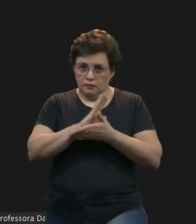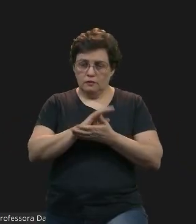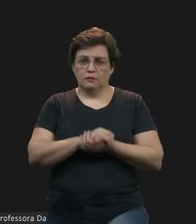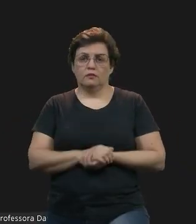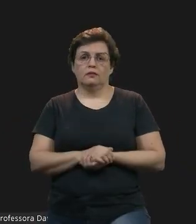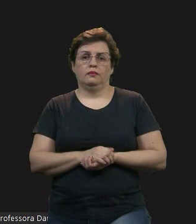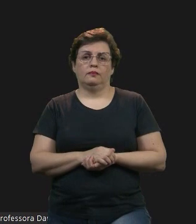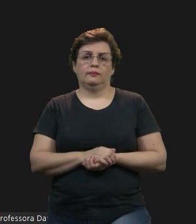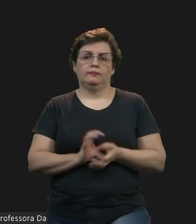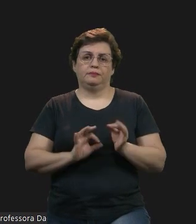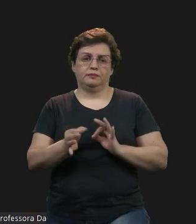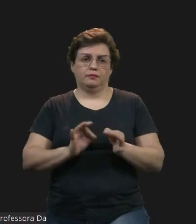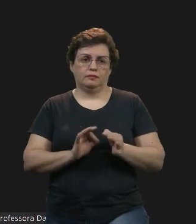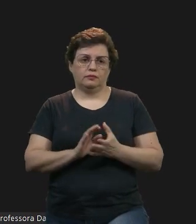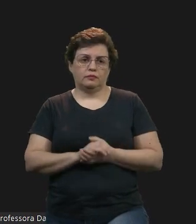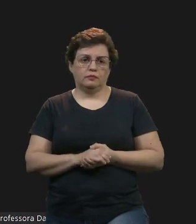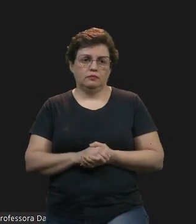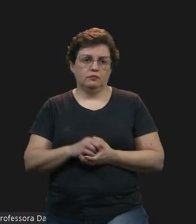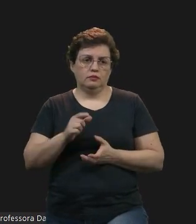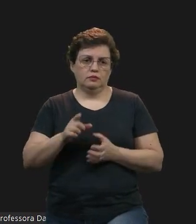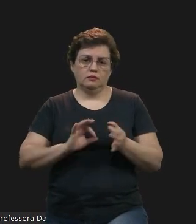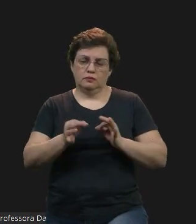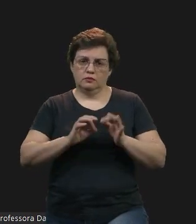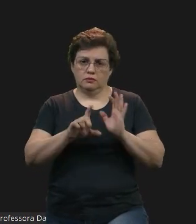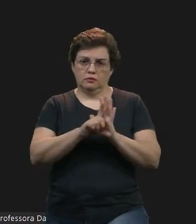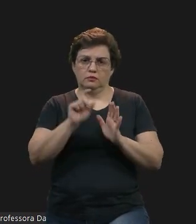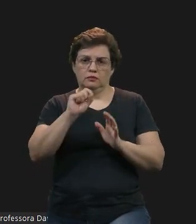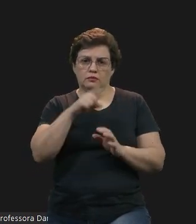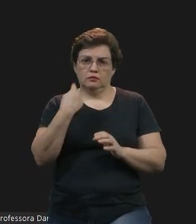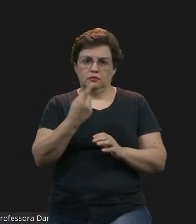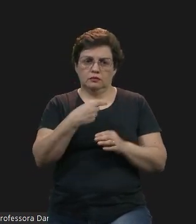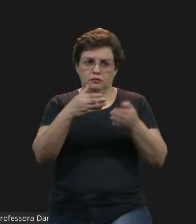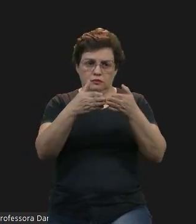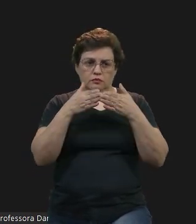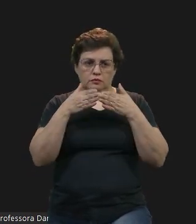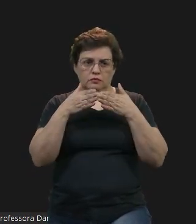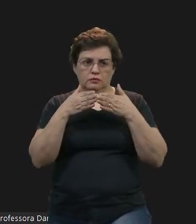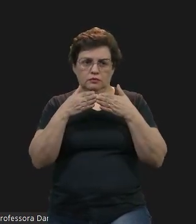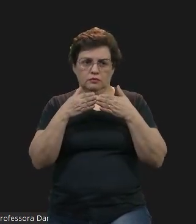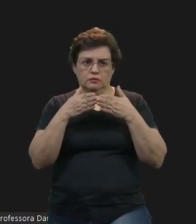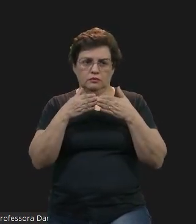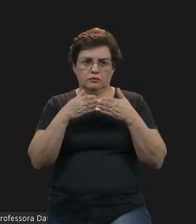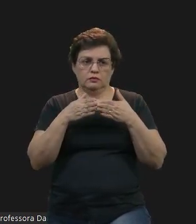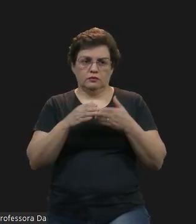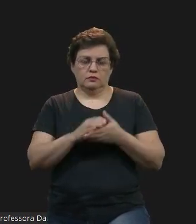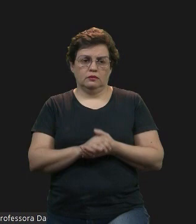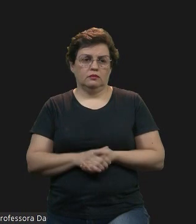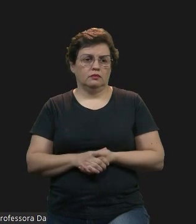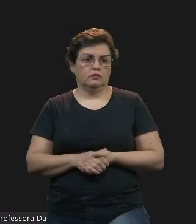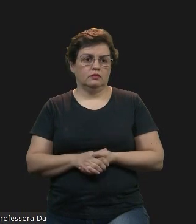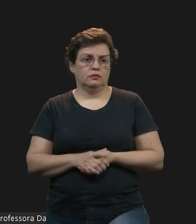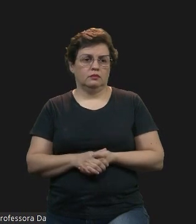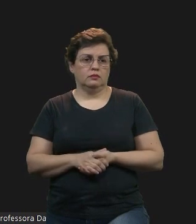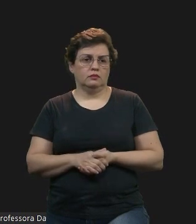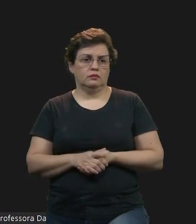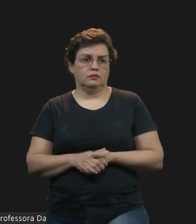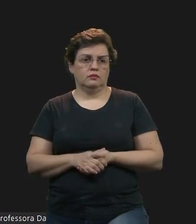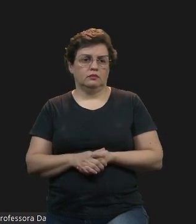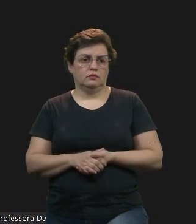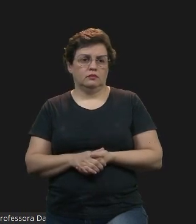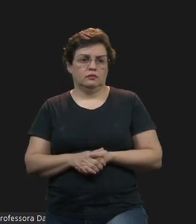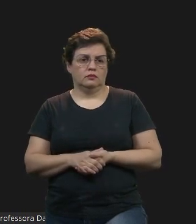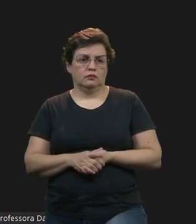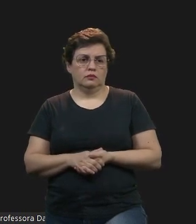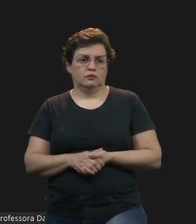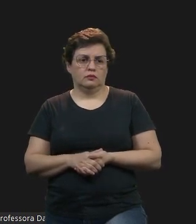discussão. Bom, o projeto de lei que estamos propondo, a apreciação dos nobres pares,